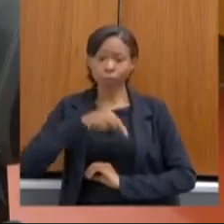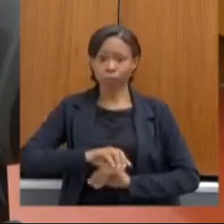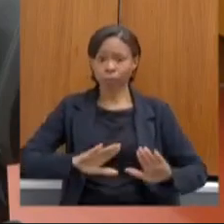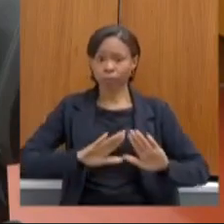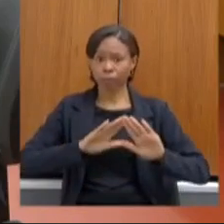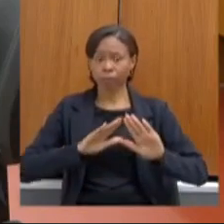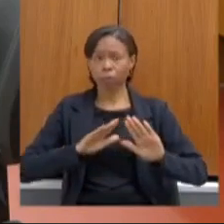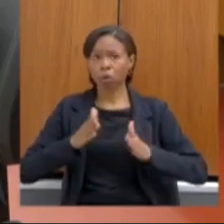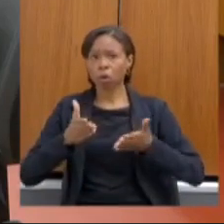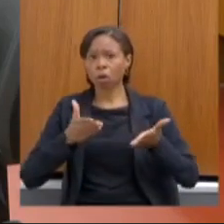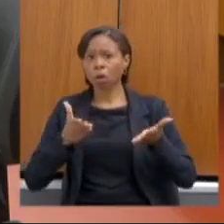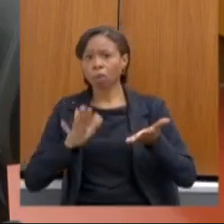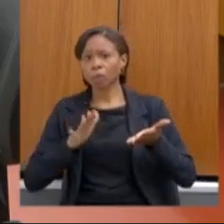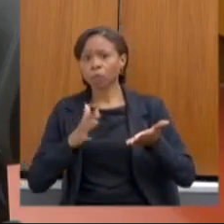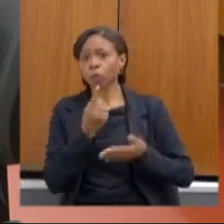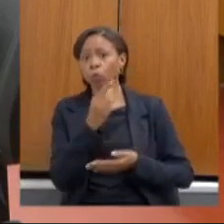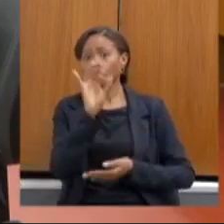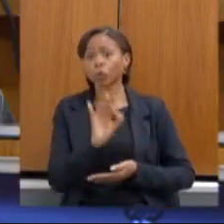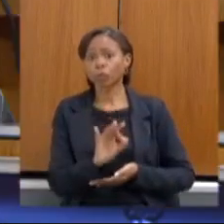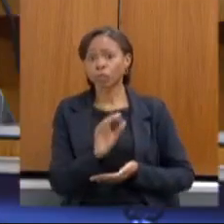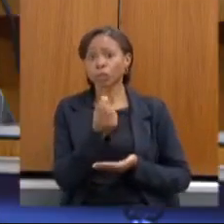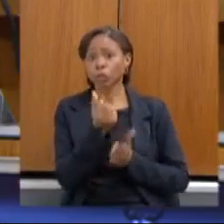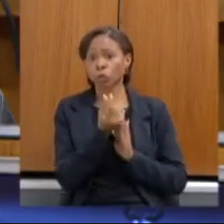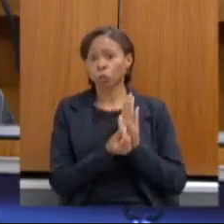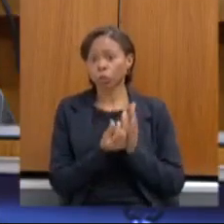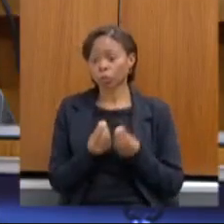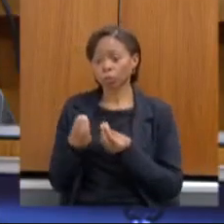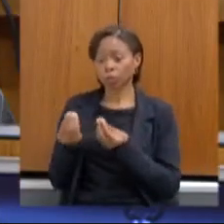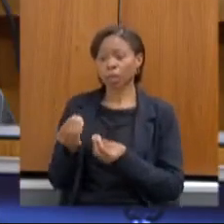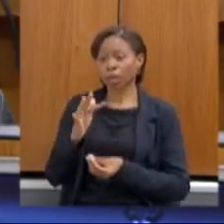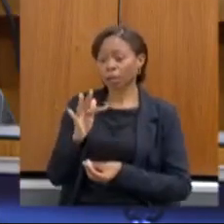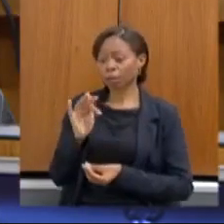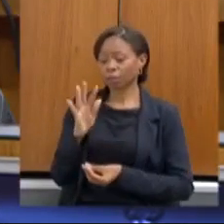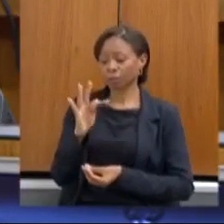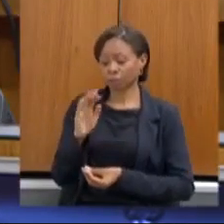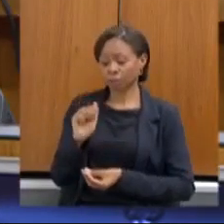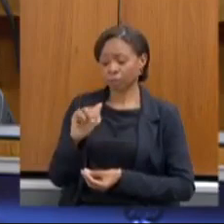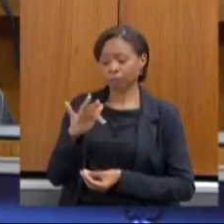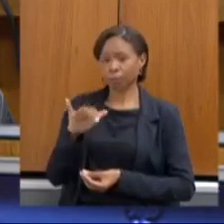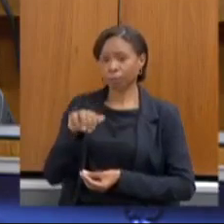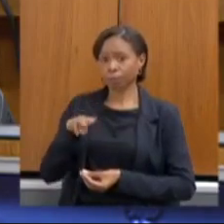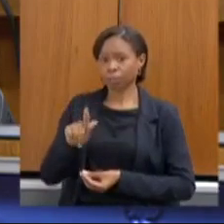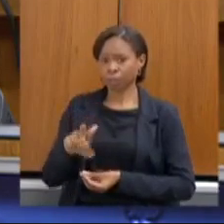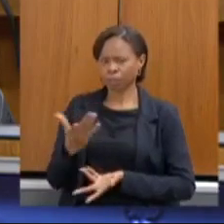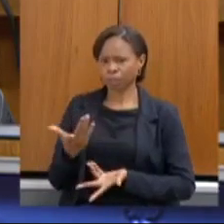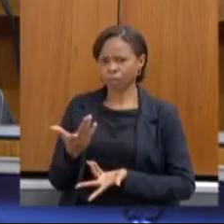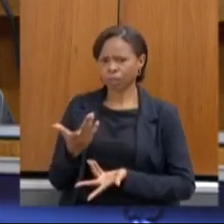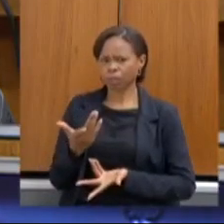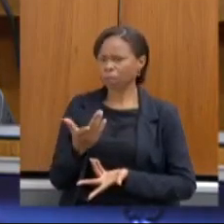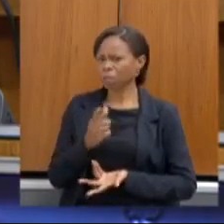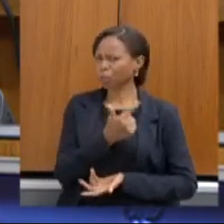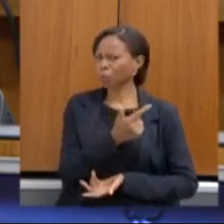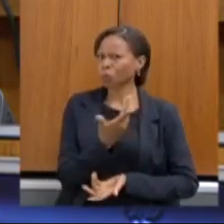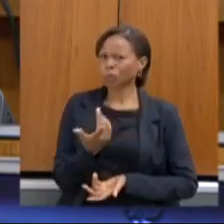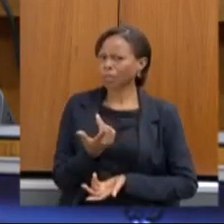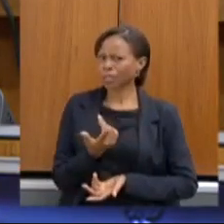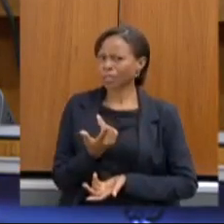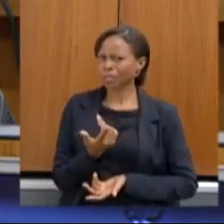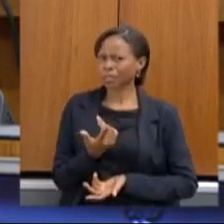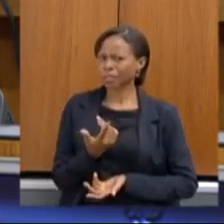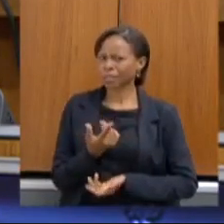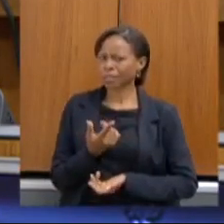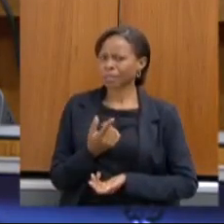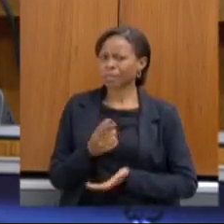implementação um porcento do orçamento para sua fhemig o problema não está na previsibilidade prevista um por cento a legislação